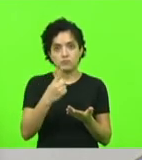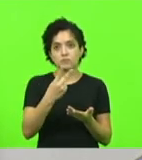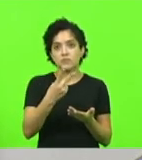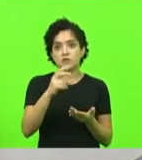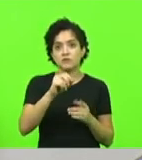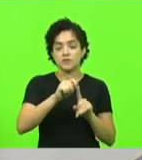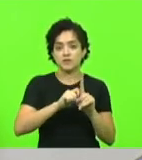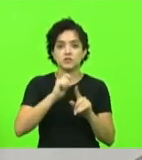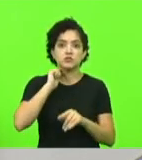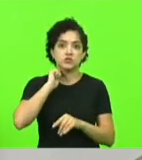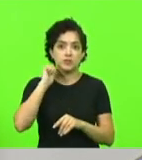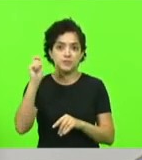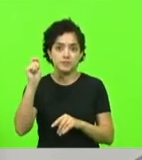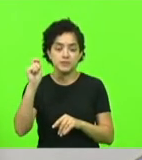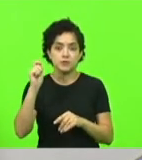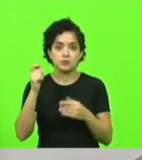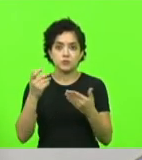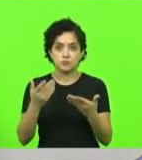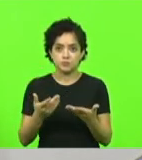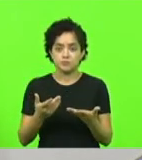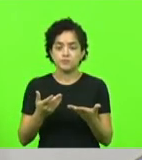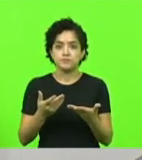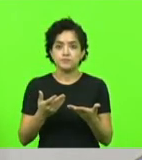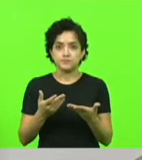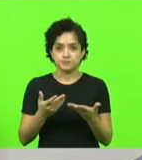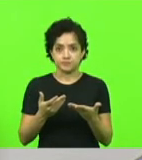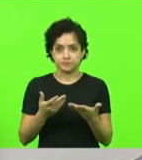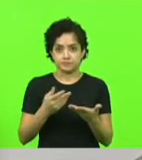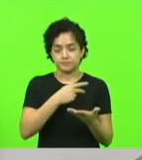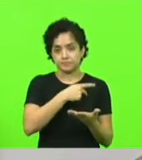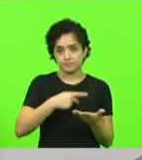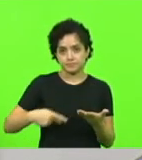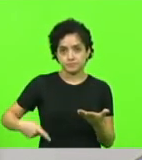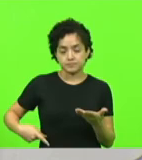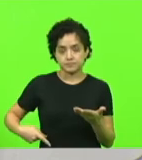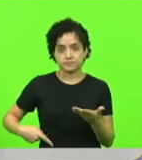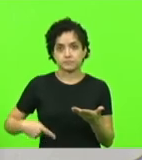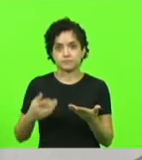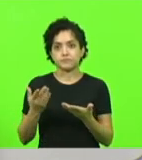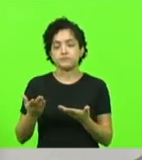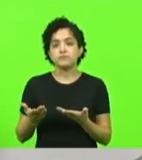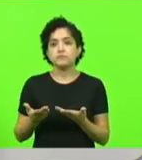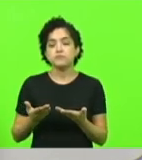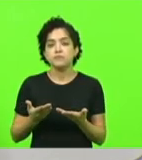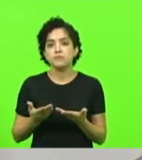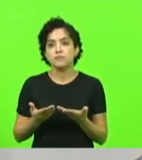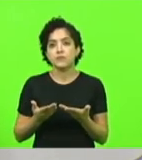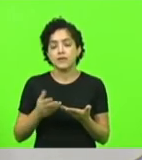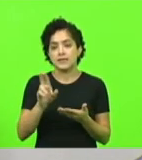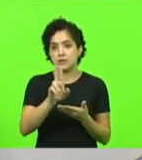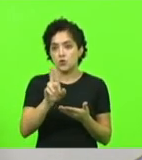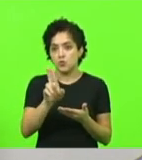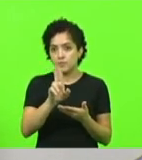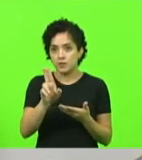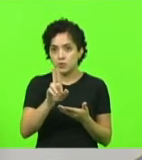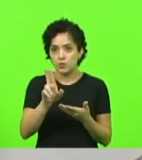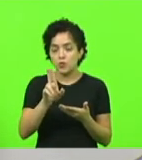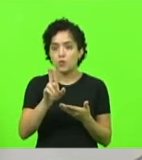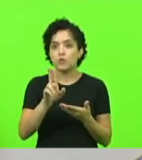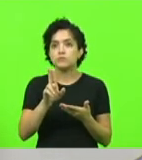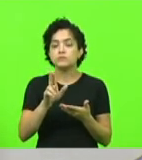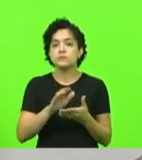abril tivemos, então, o ato do presidente, né, que nomeou a comissão